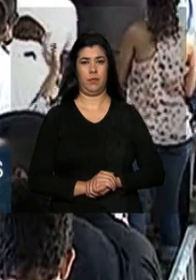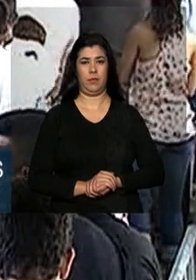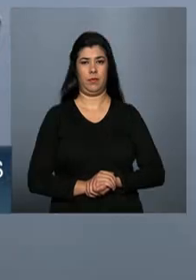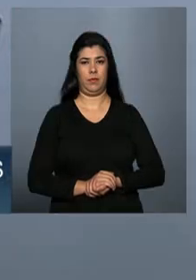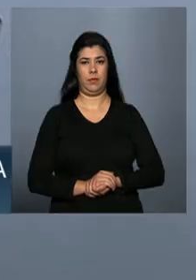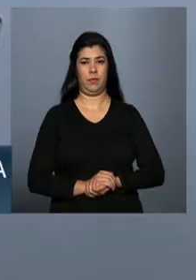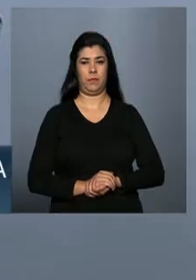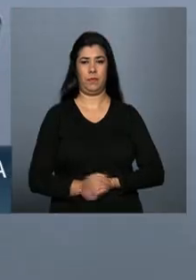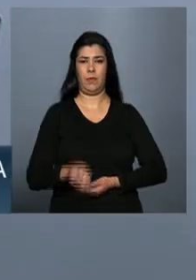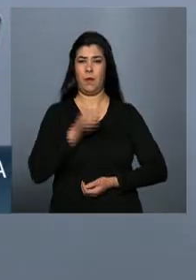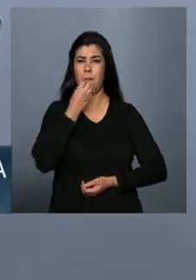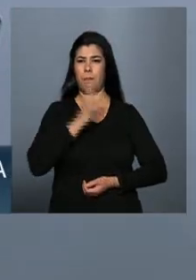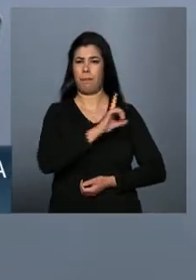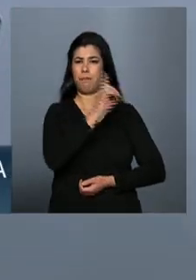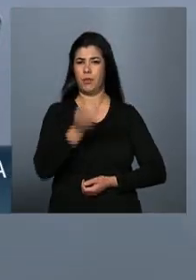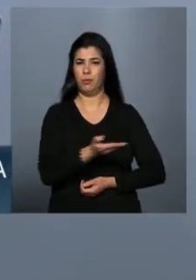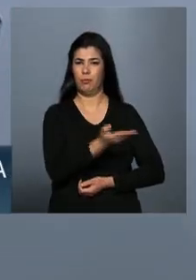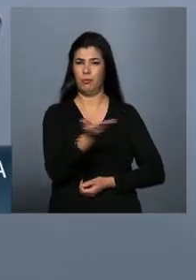Bom dia!